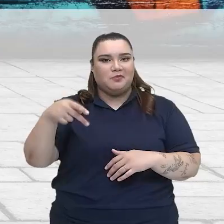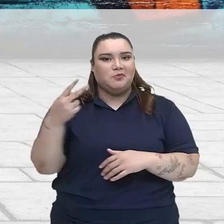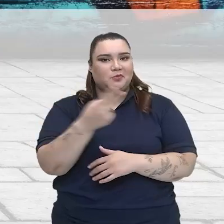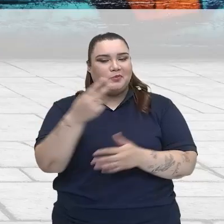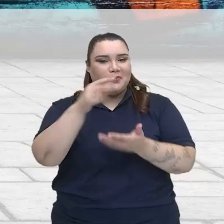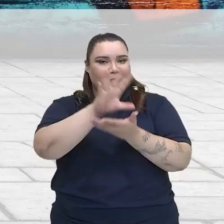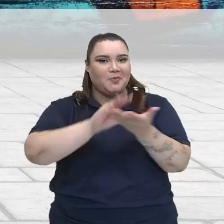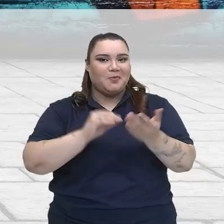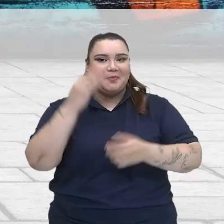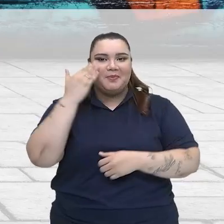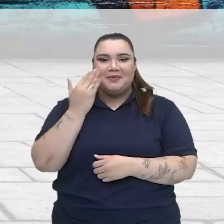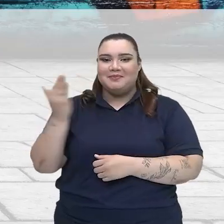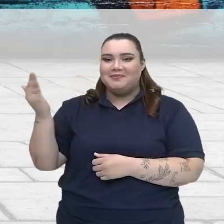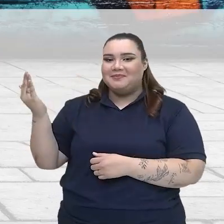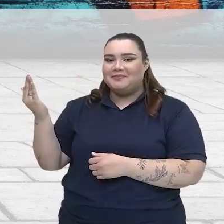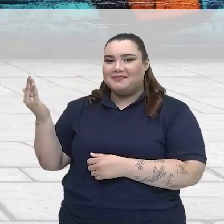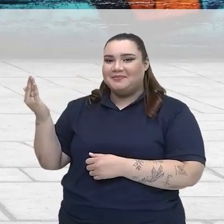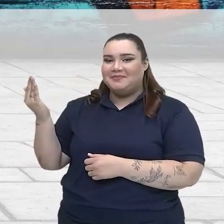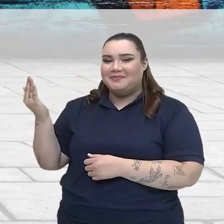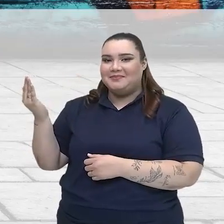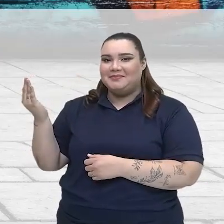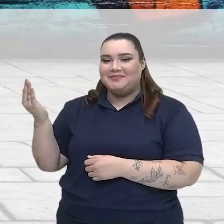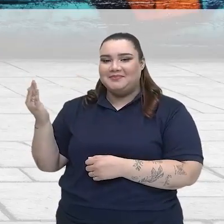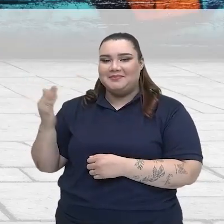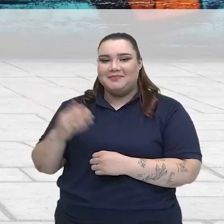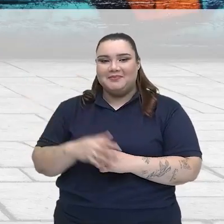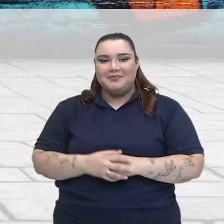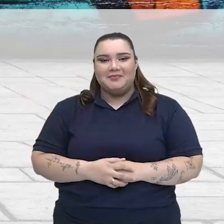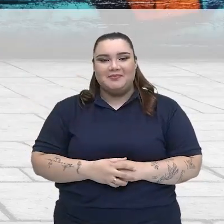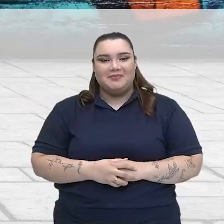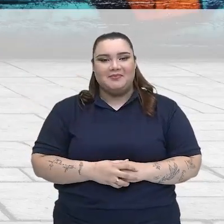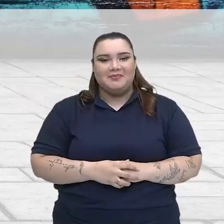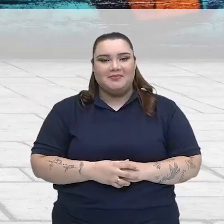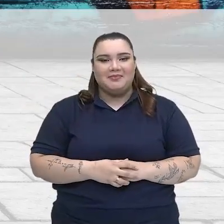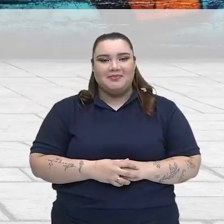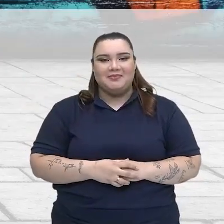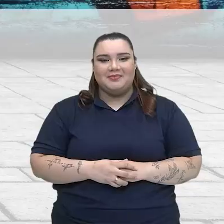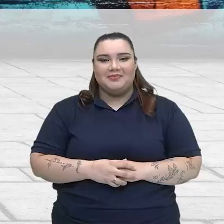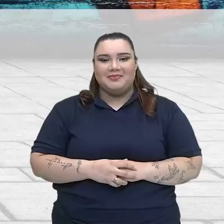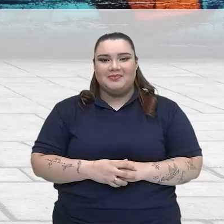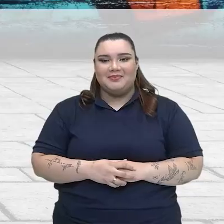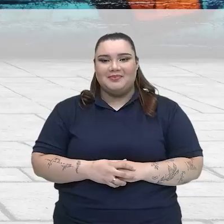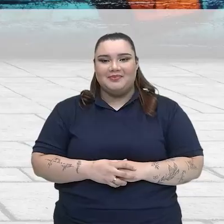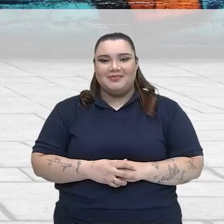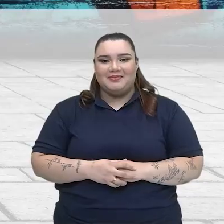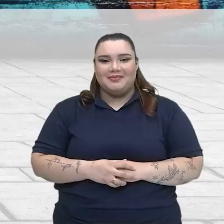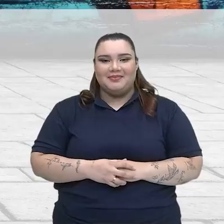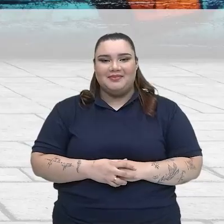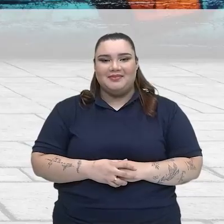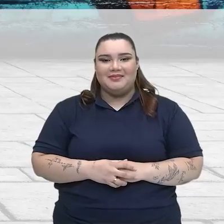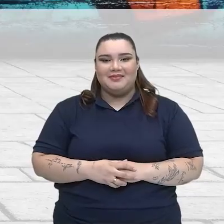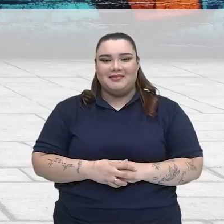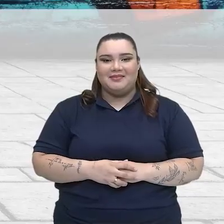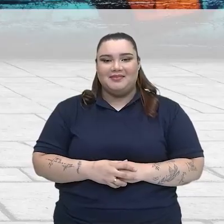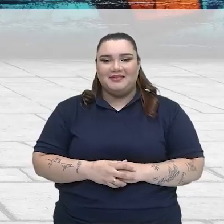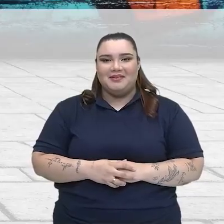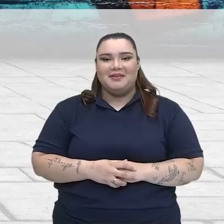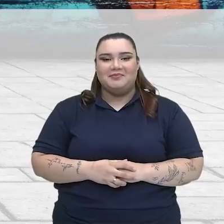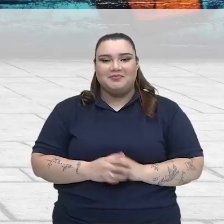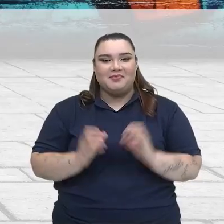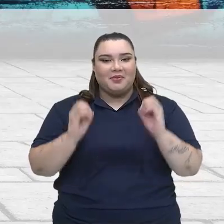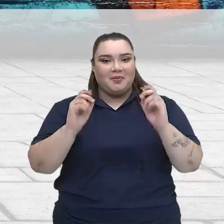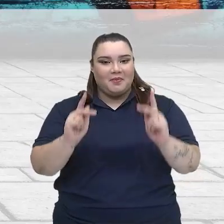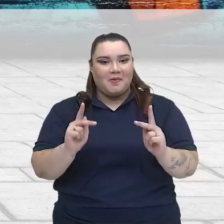bom? 7, 8 e 1, 2. De novo. 7, 8 e 1,